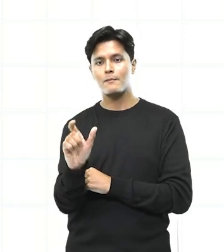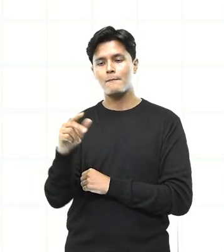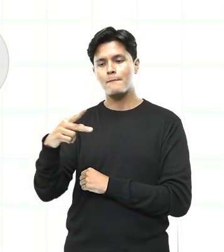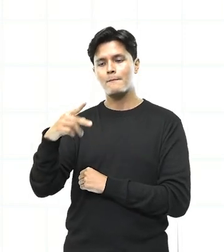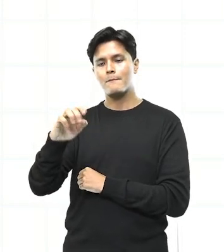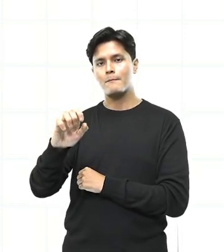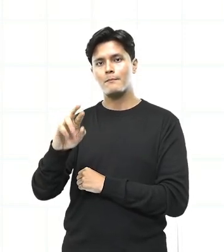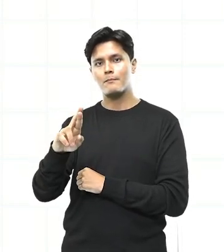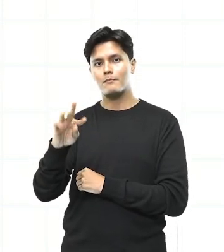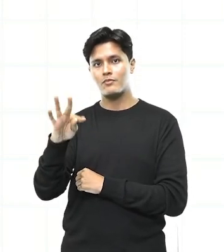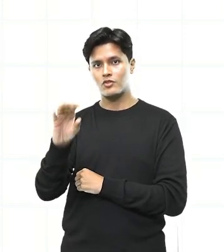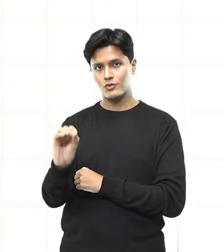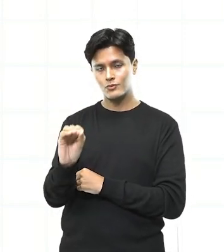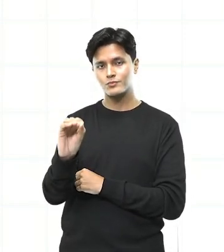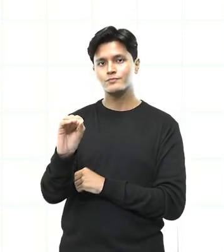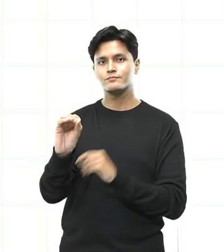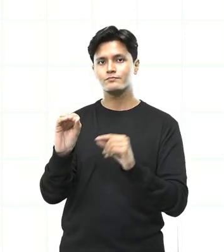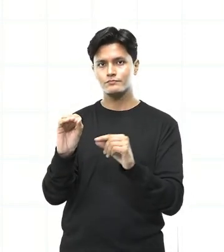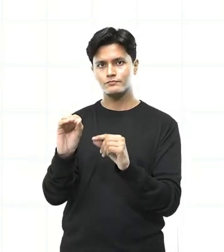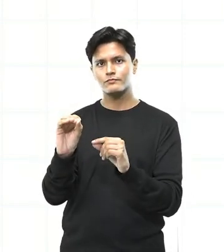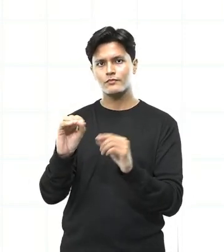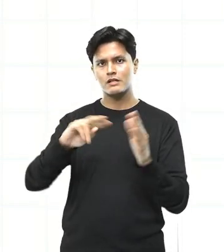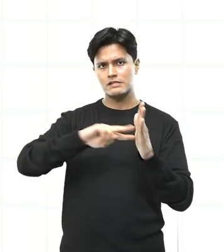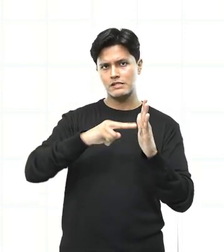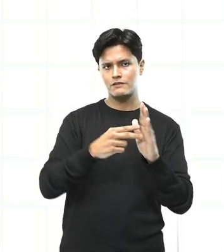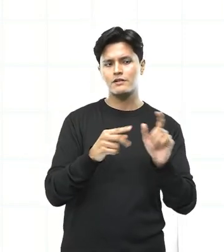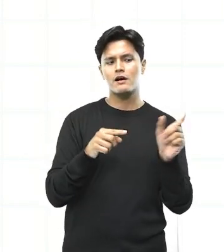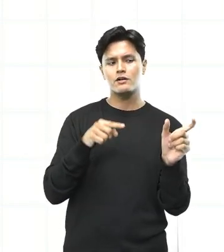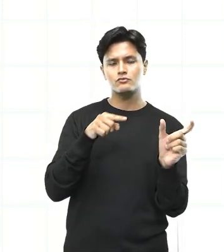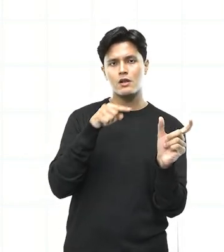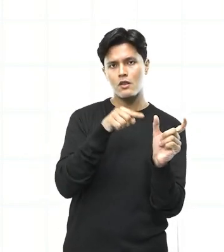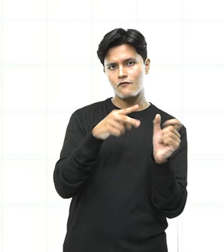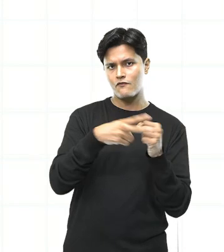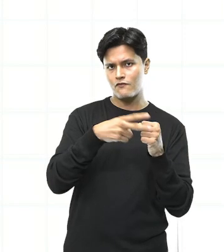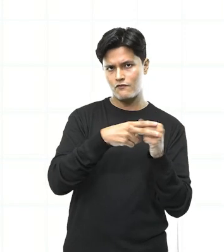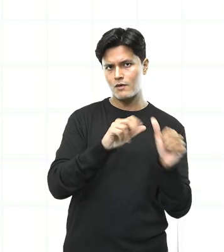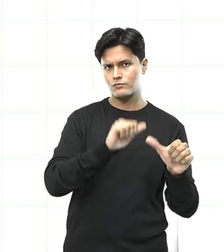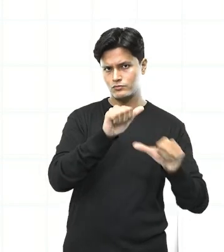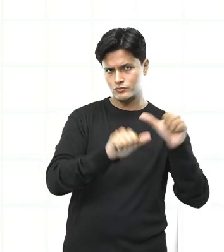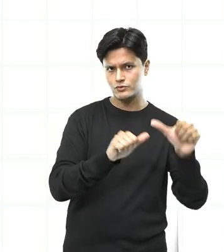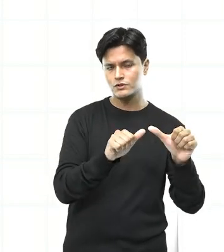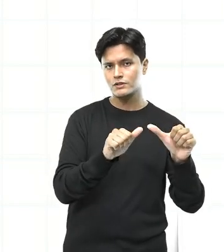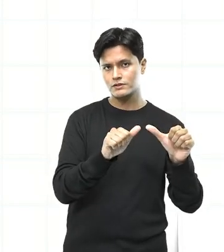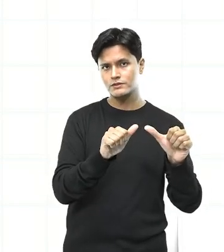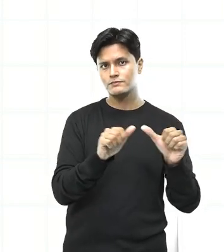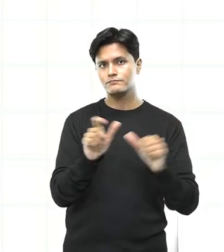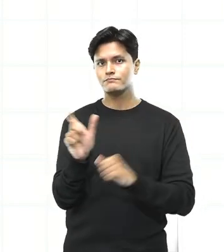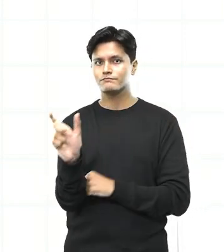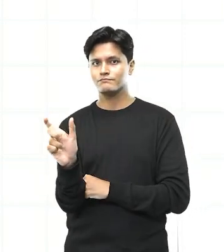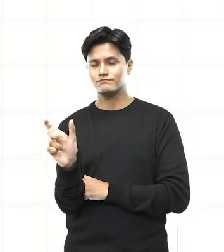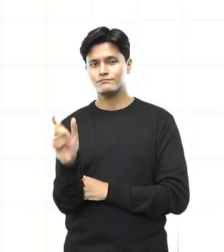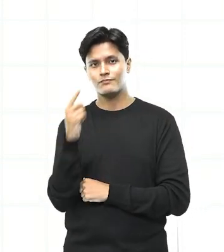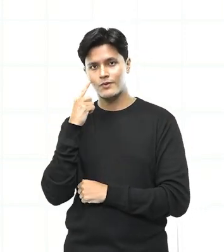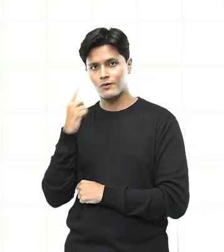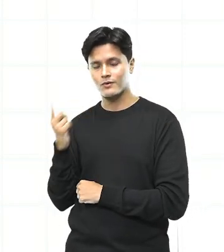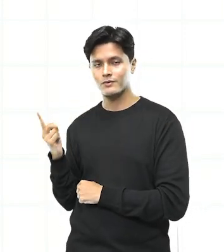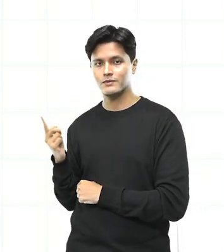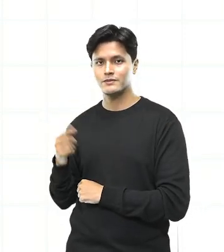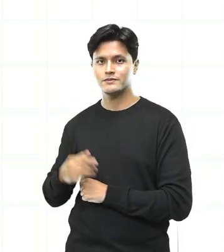não tá legal. Vamos lá. Eu tenho alteração de sentido, vou colocar de novo aqui a palavra perto, né?